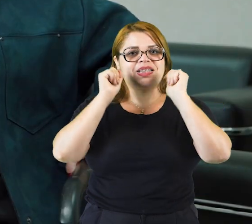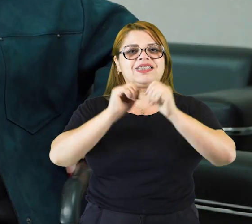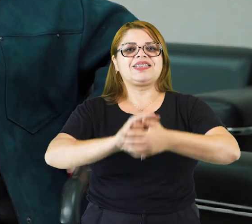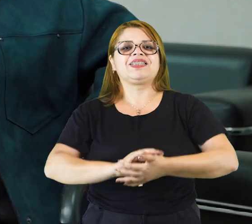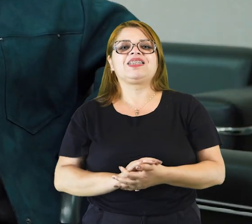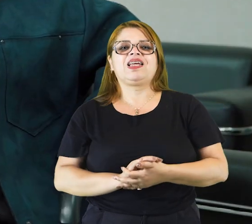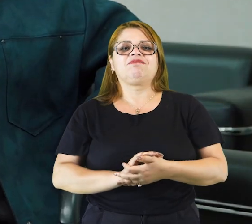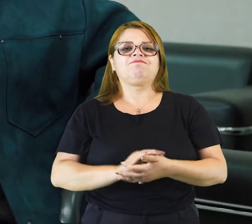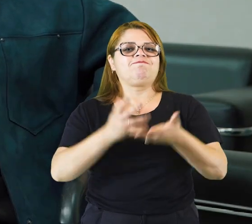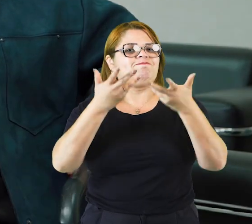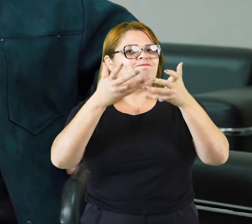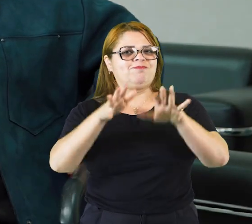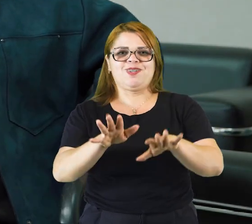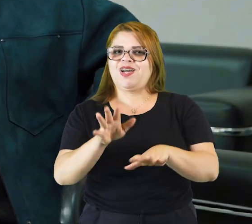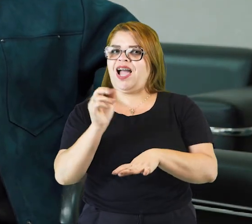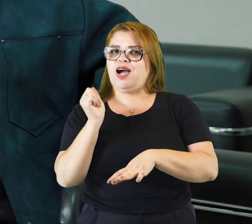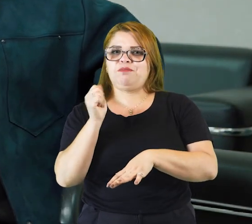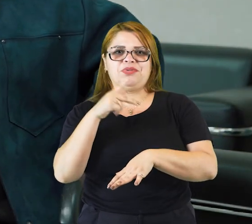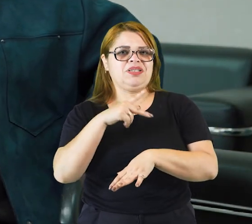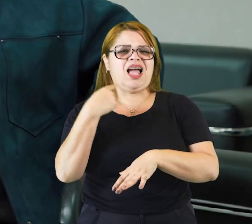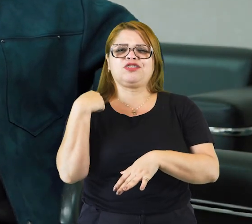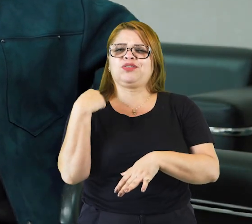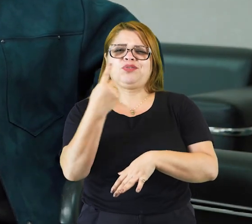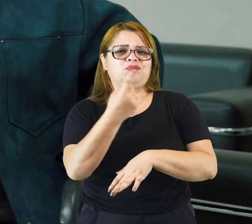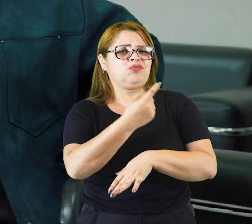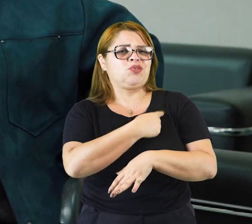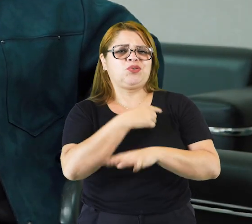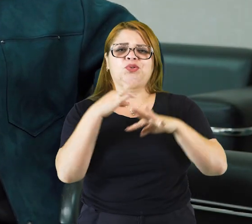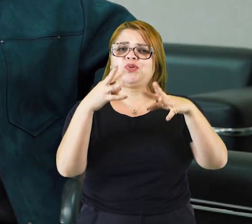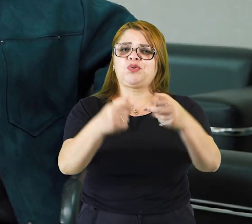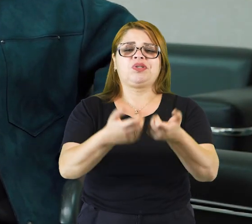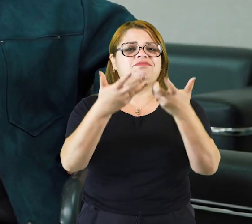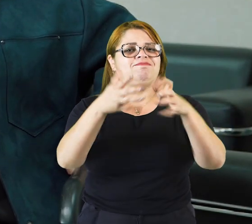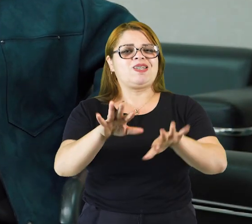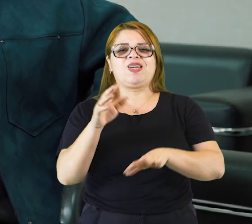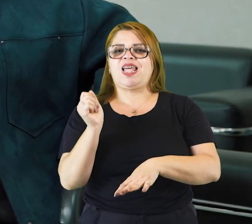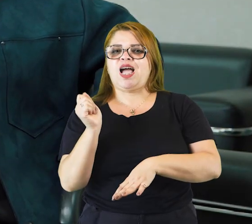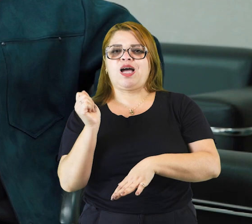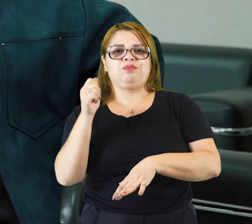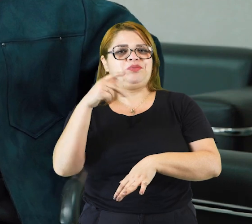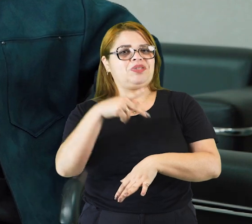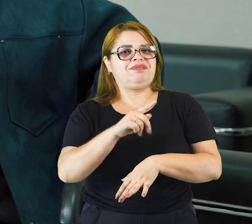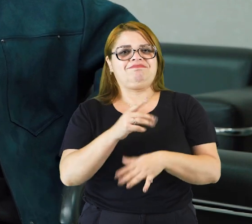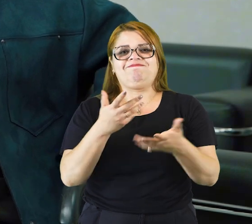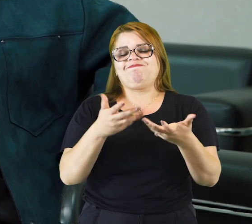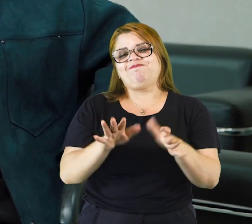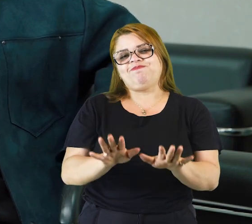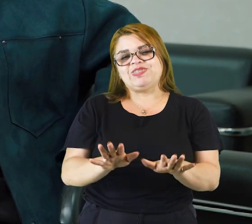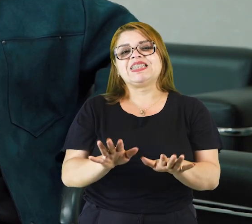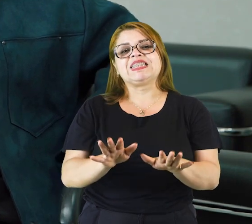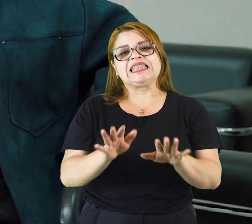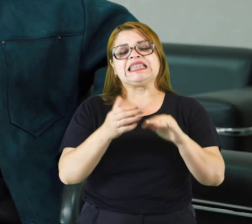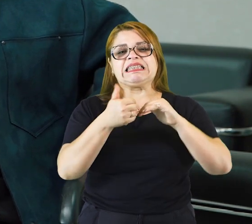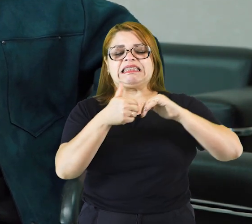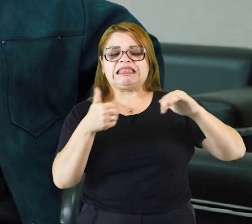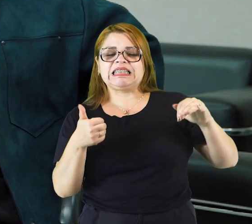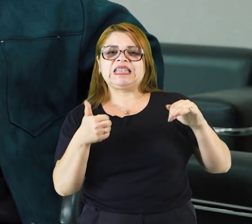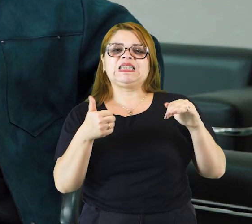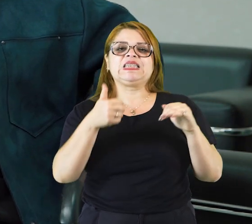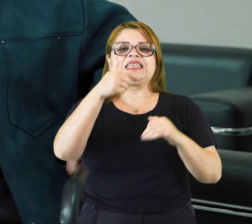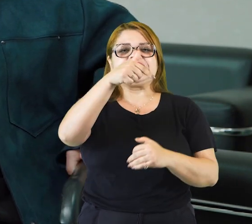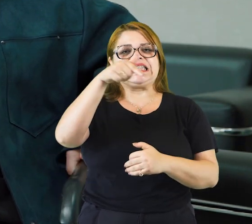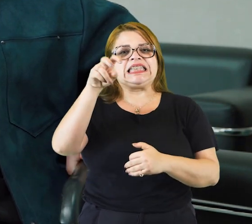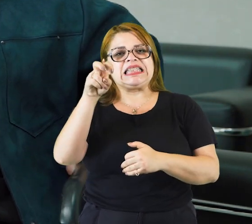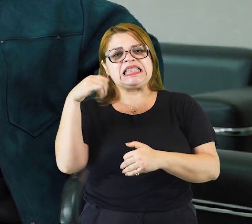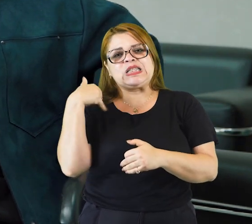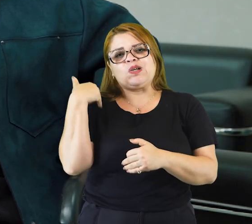Queria que a senhora não fosse. Aliás, não é só eu, todo mundo gostaria que a senhora não se aposentasse. Não tivesse essa história de